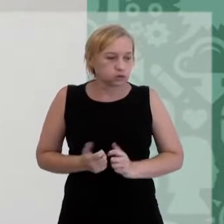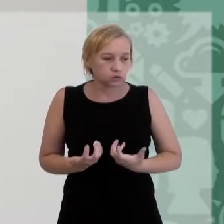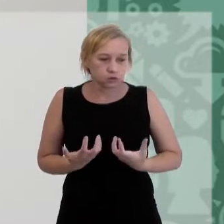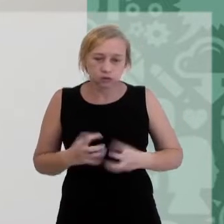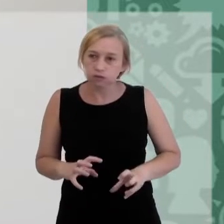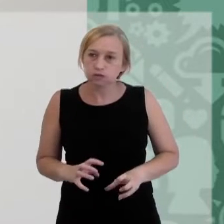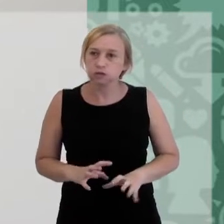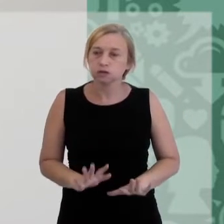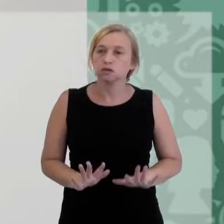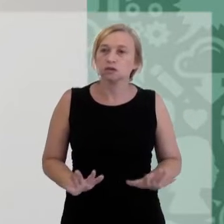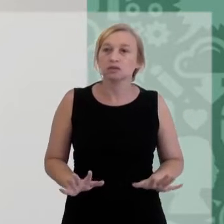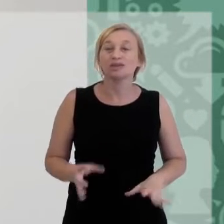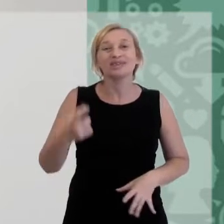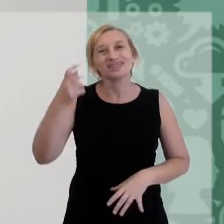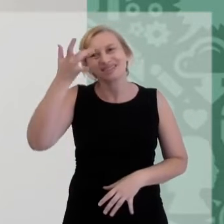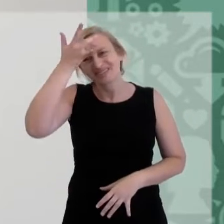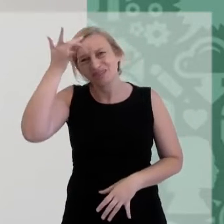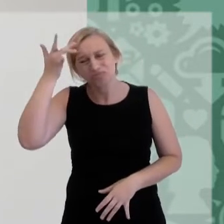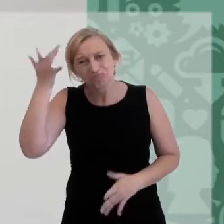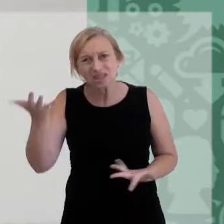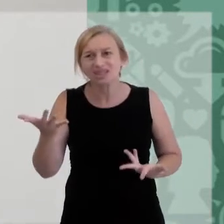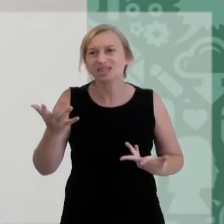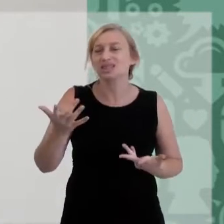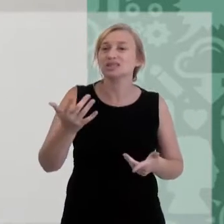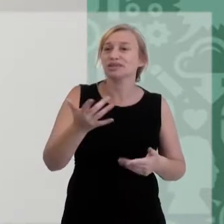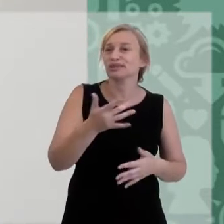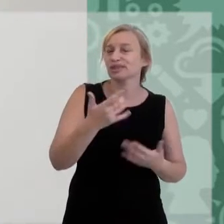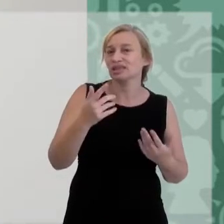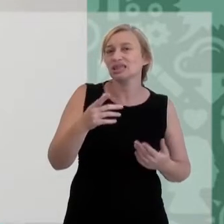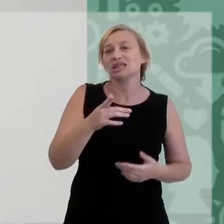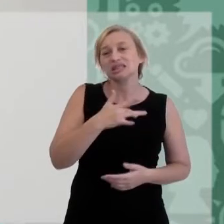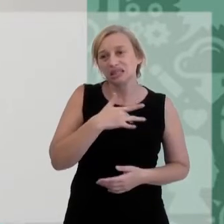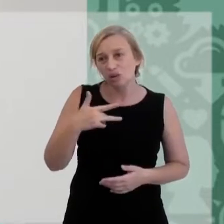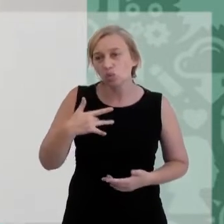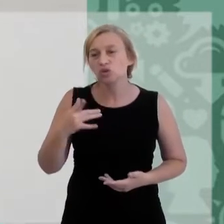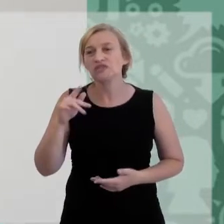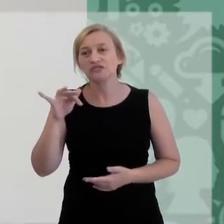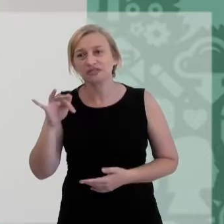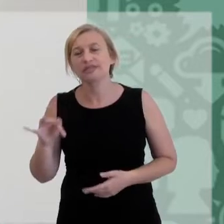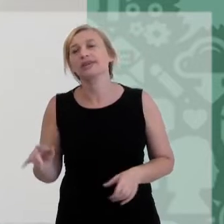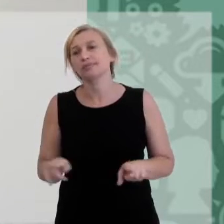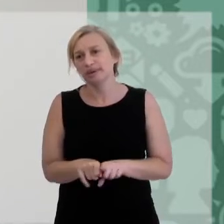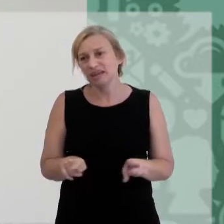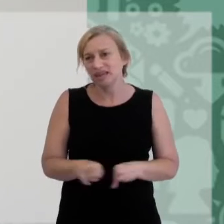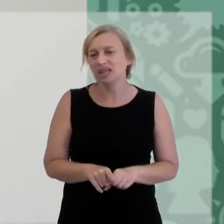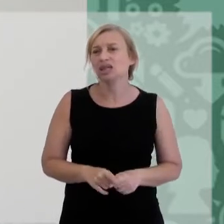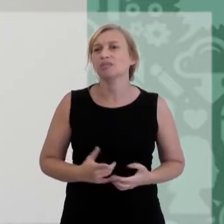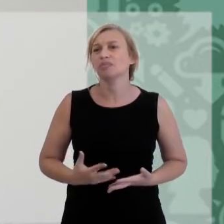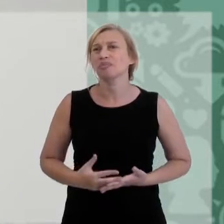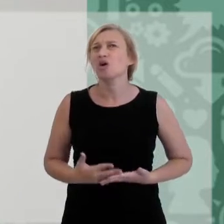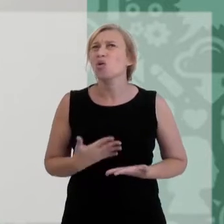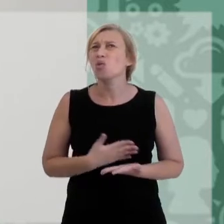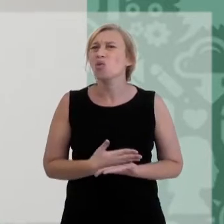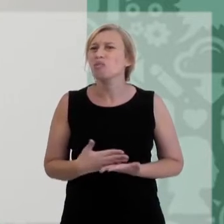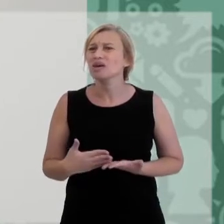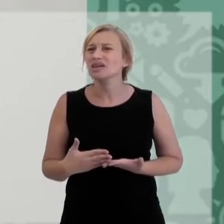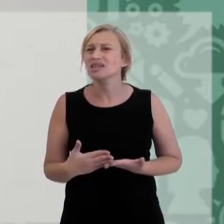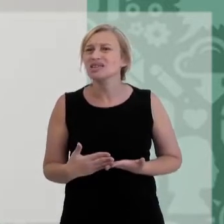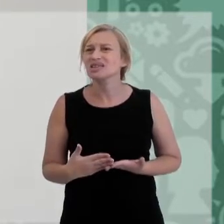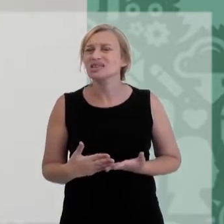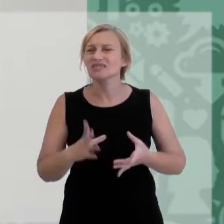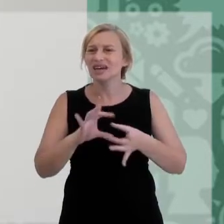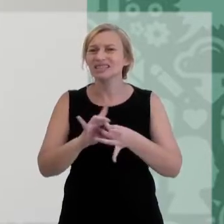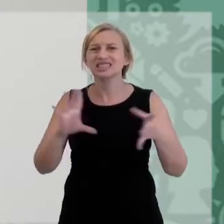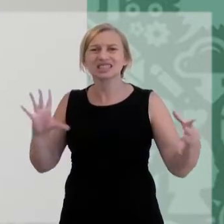isso tem consequências na nossa saúde mental, às vezes na nossa saúde física também. A gente começa a